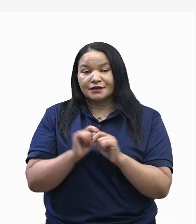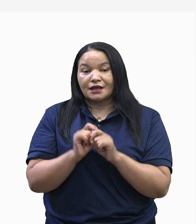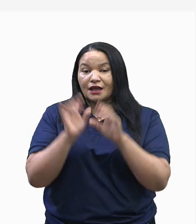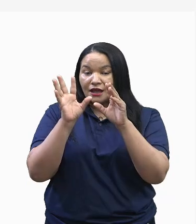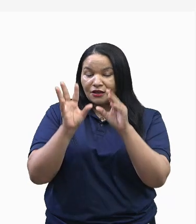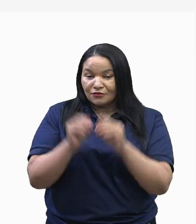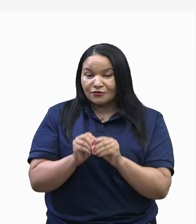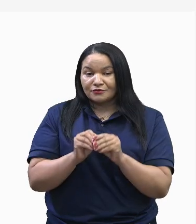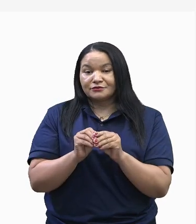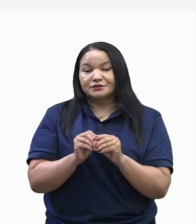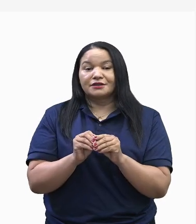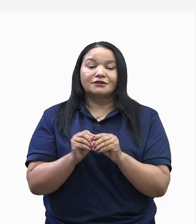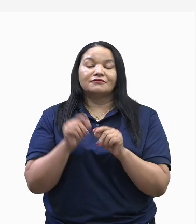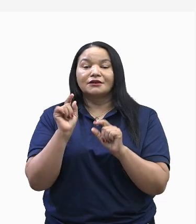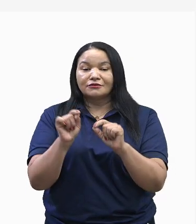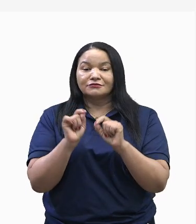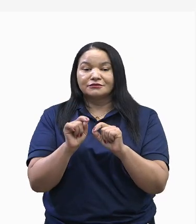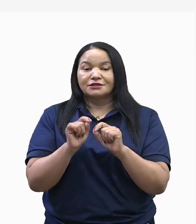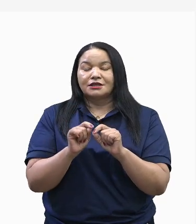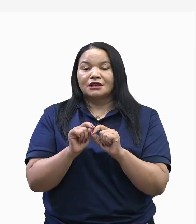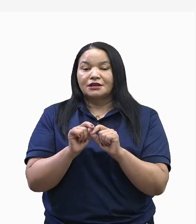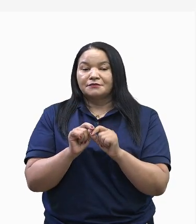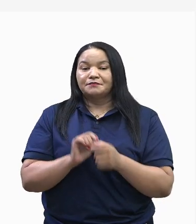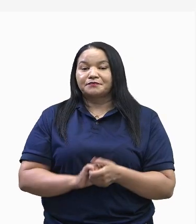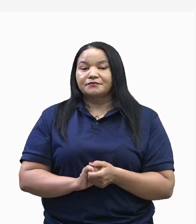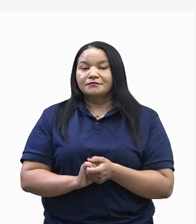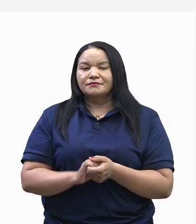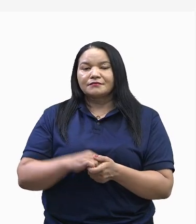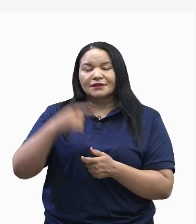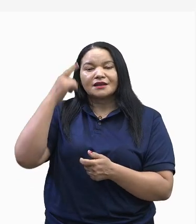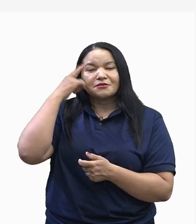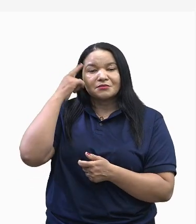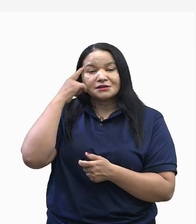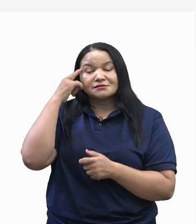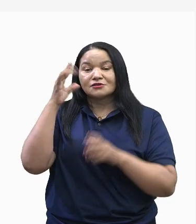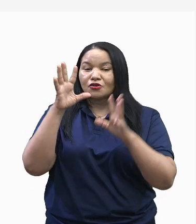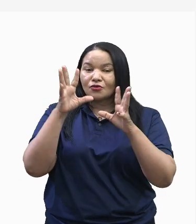conclusão, ela é um fechamento de pensamento,